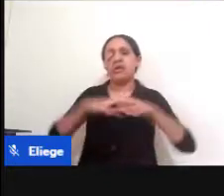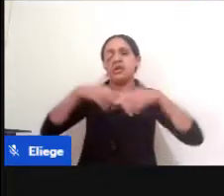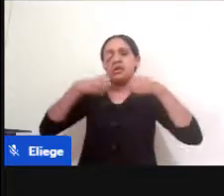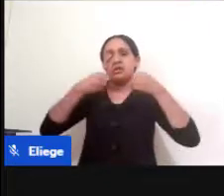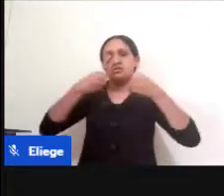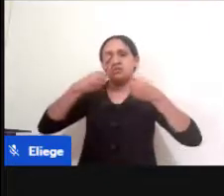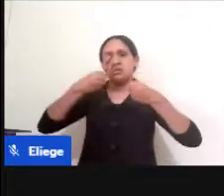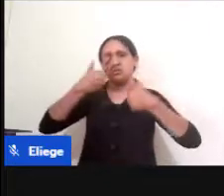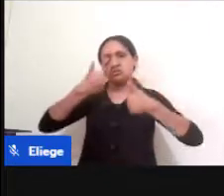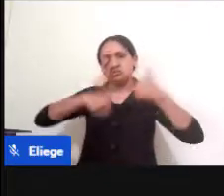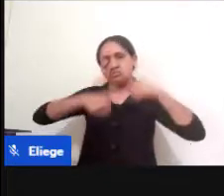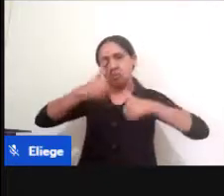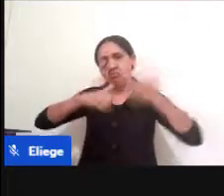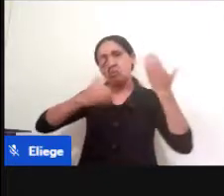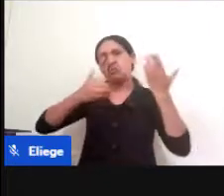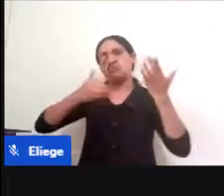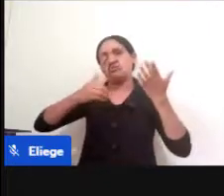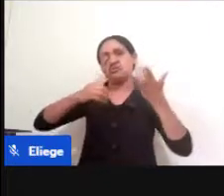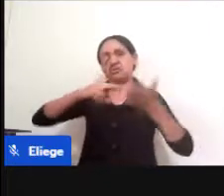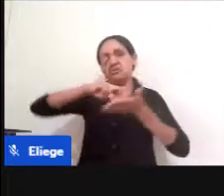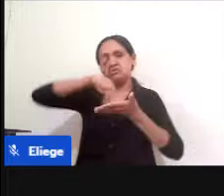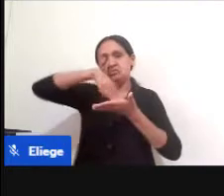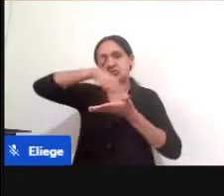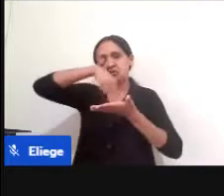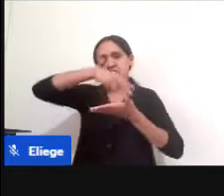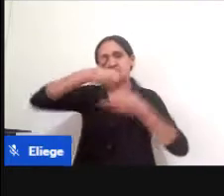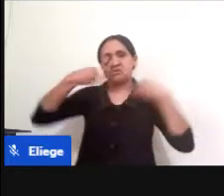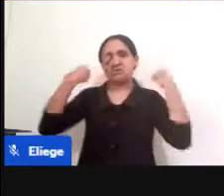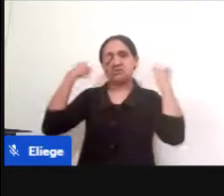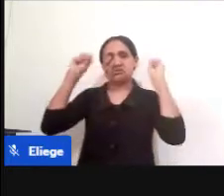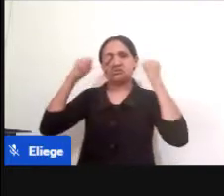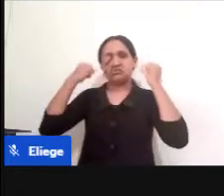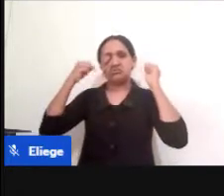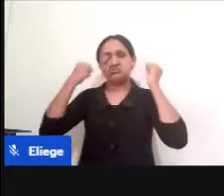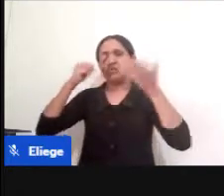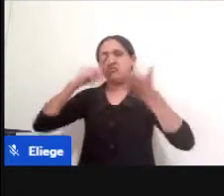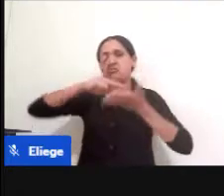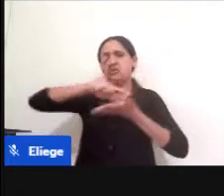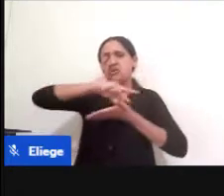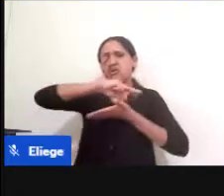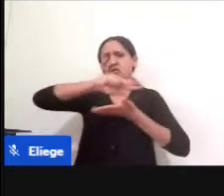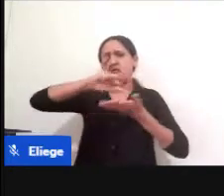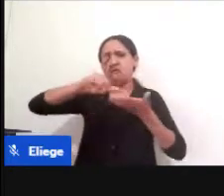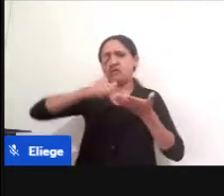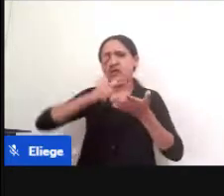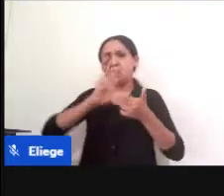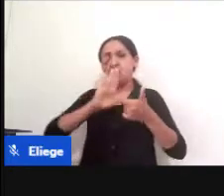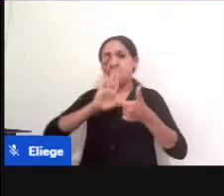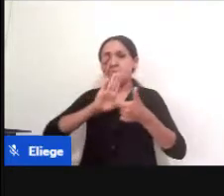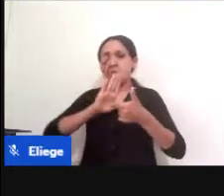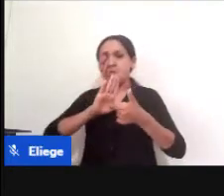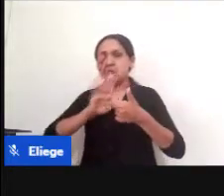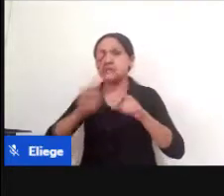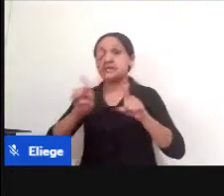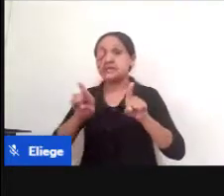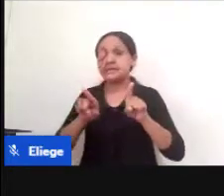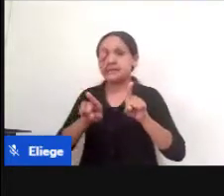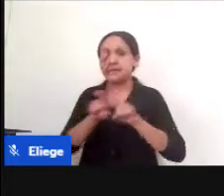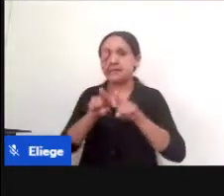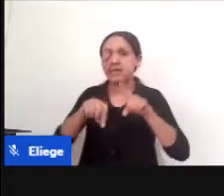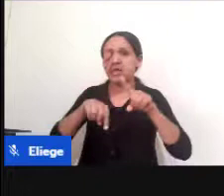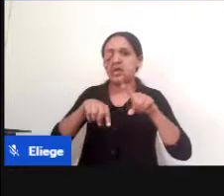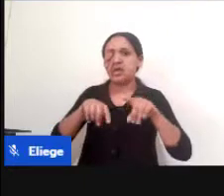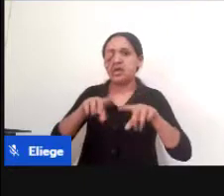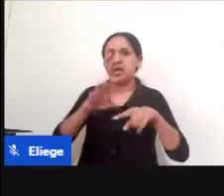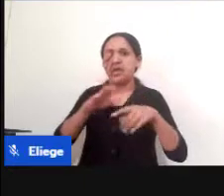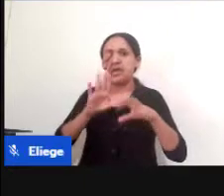brincadeiras e jogos, dança, ginástica, os objetos de conhecimento. Aonde que eu tenho que